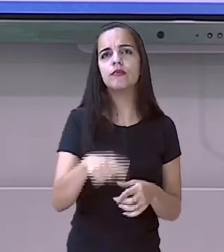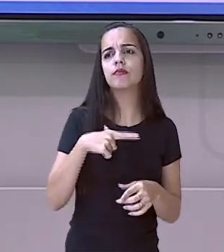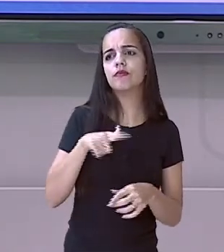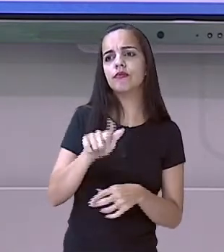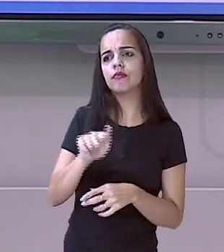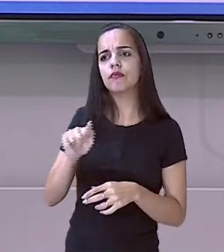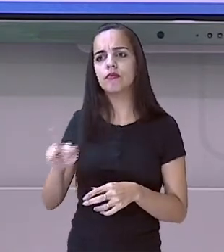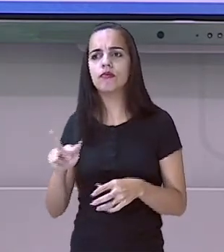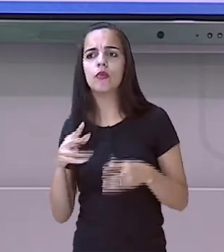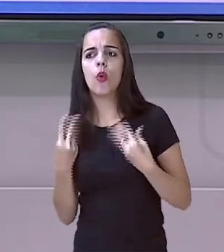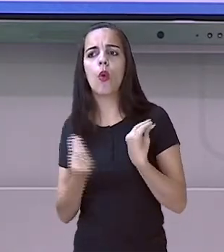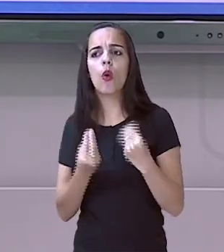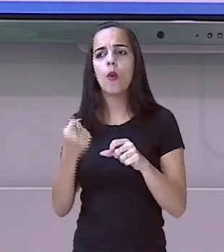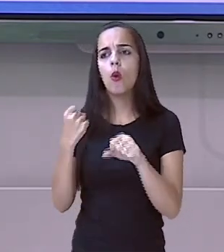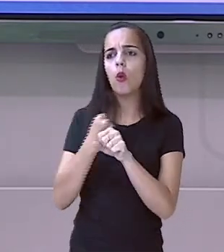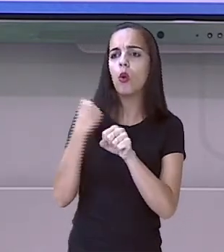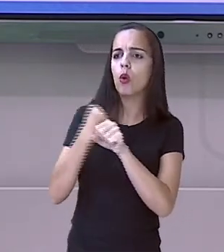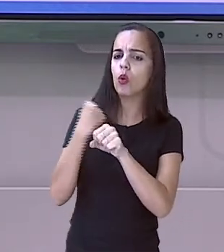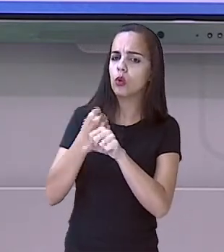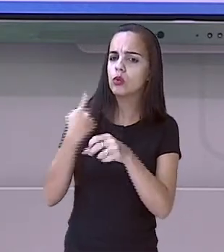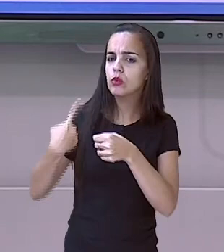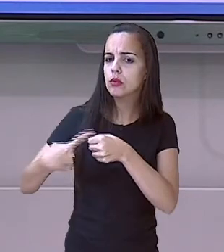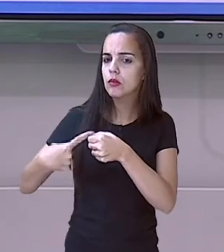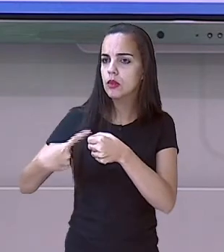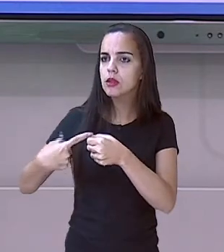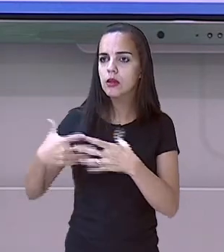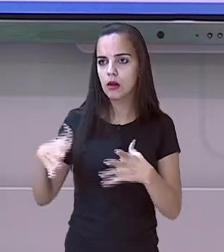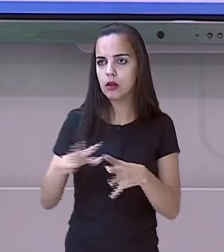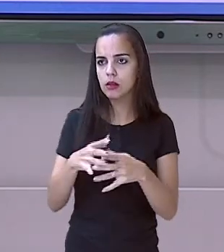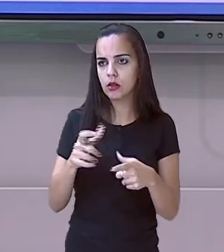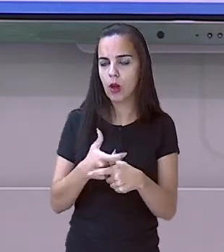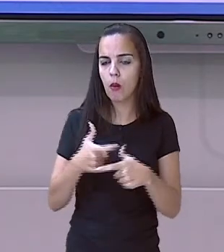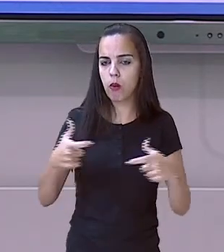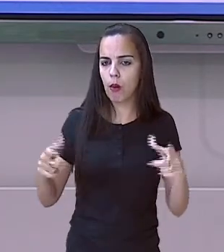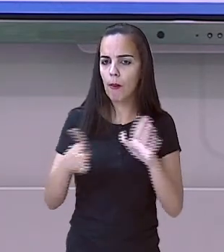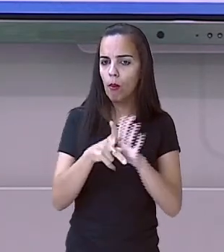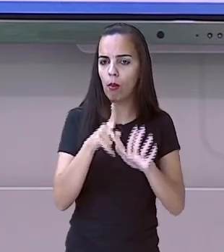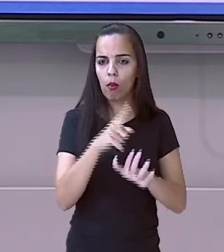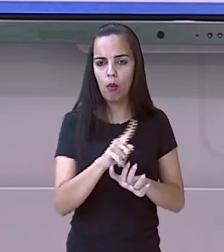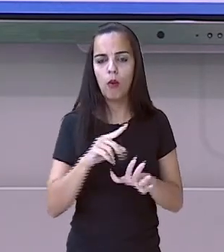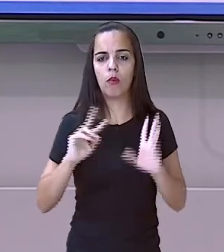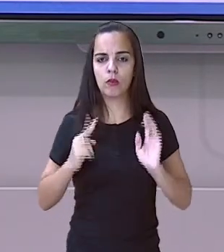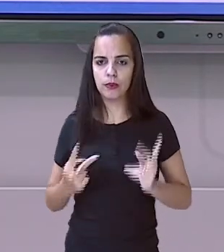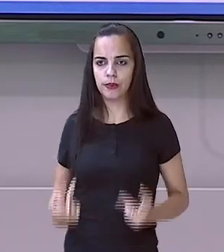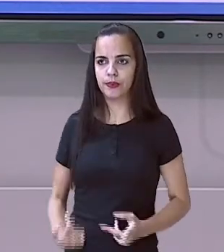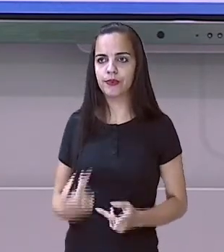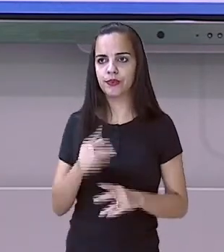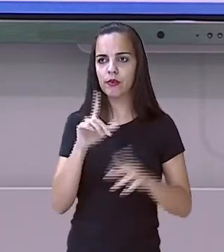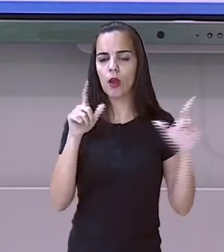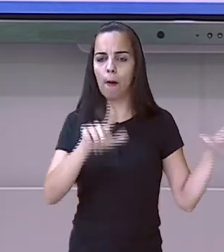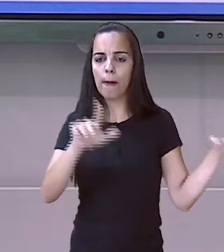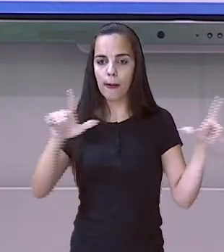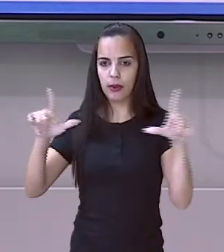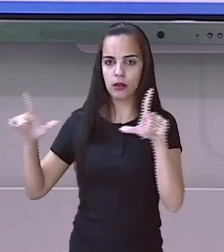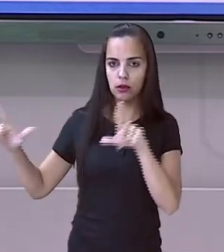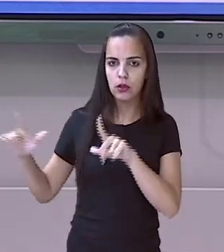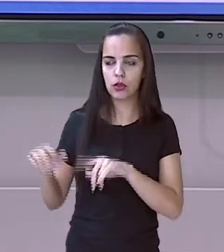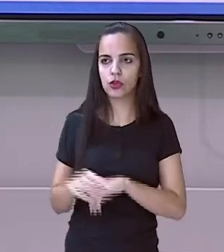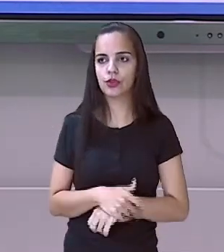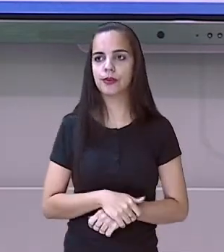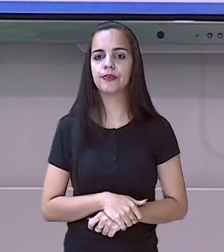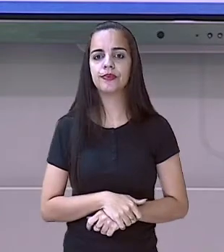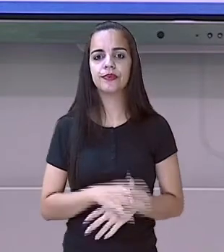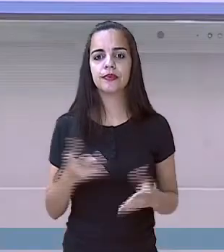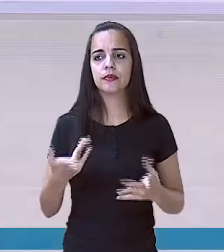Valadares, eles foram construídos pelo homem. Então, é uma paisagem humanizada. E a gente tem a alteração da paisagem